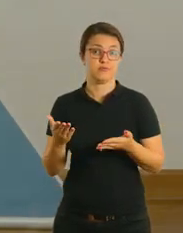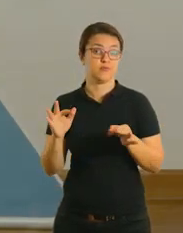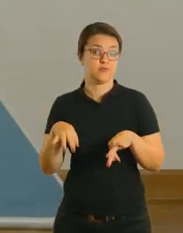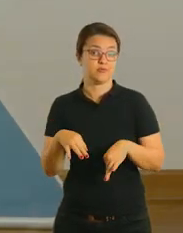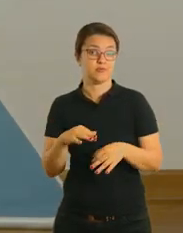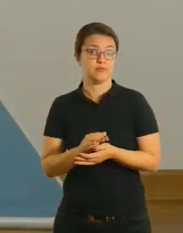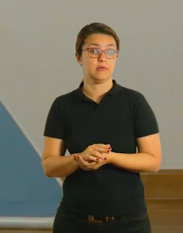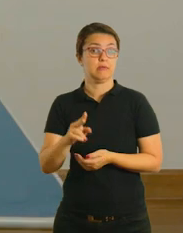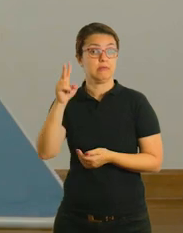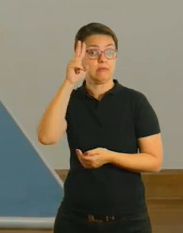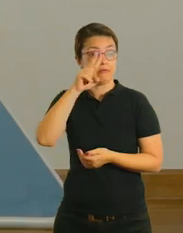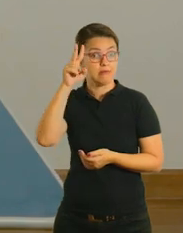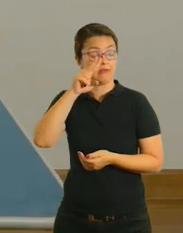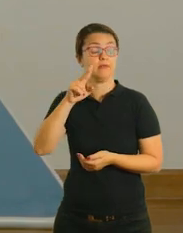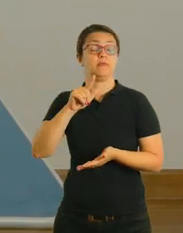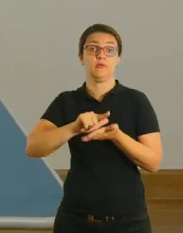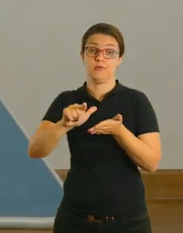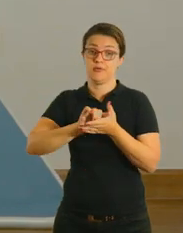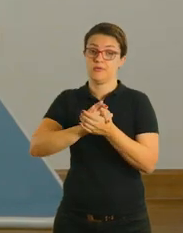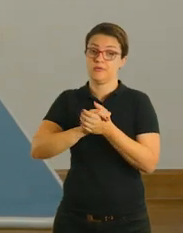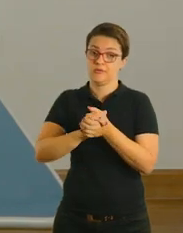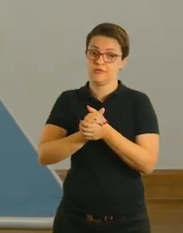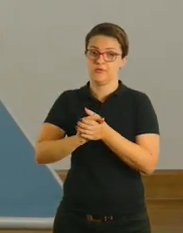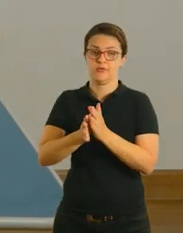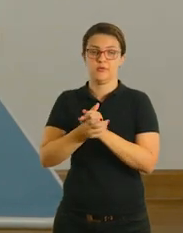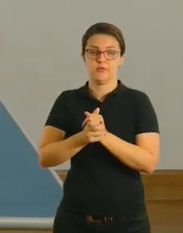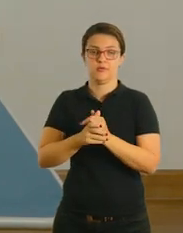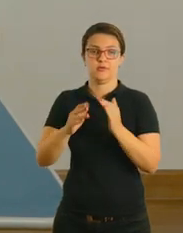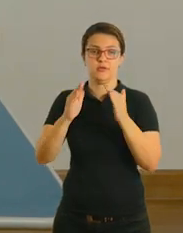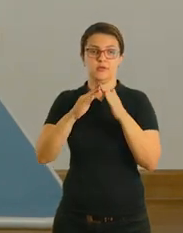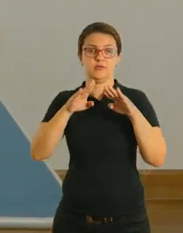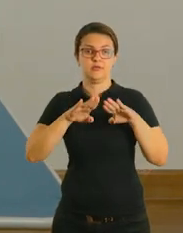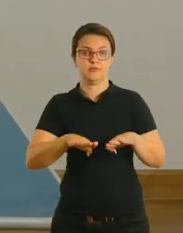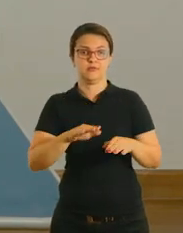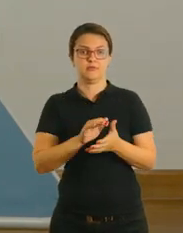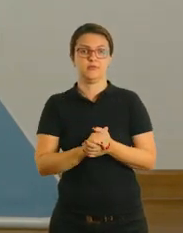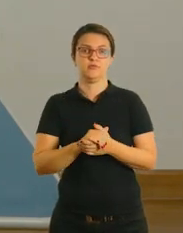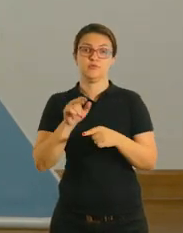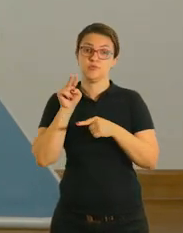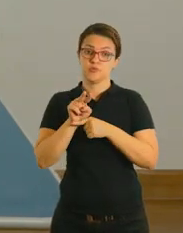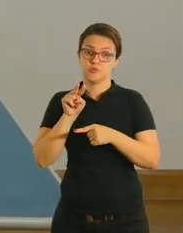Não esqueçam sempre de lavar as mãos. Fiquem em